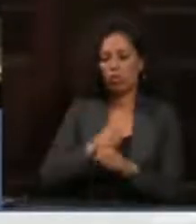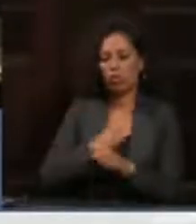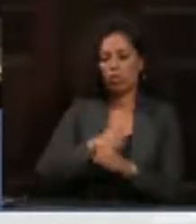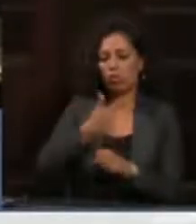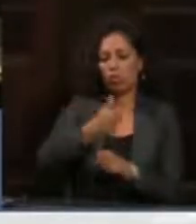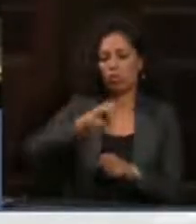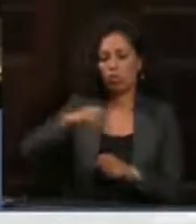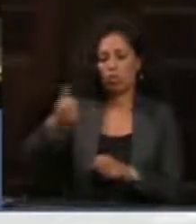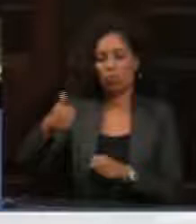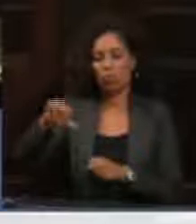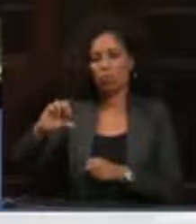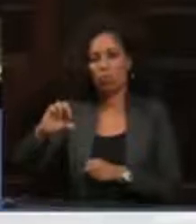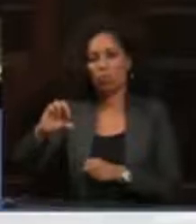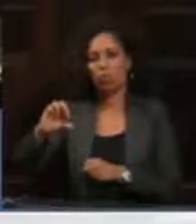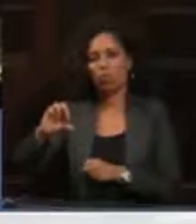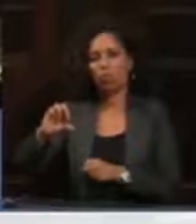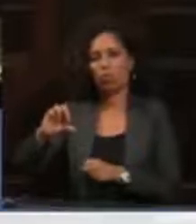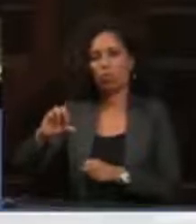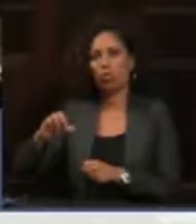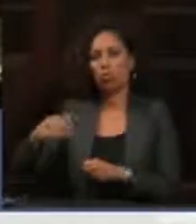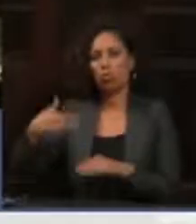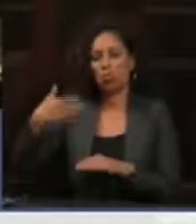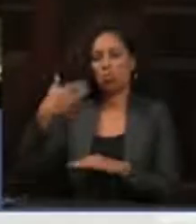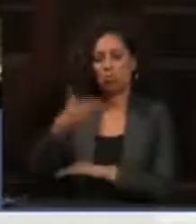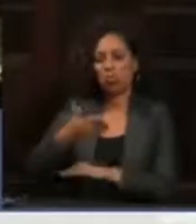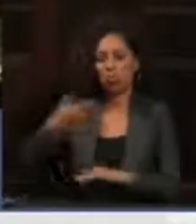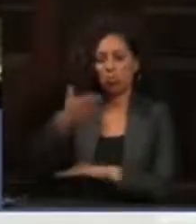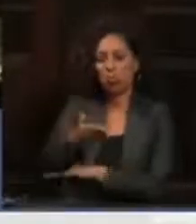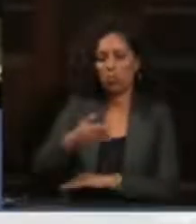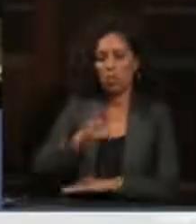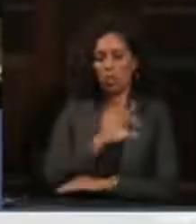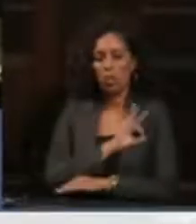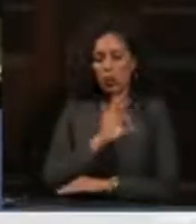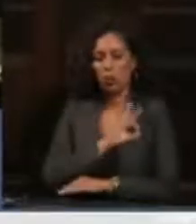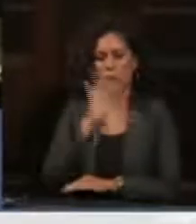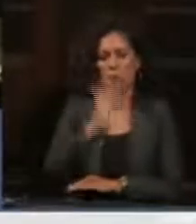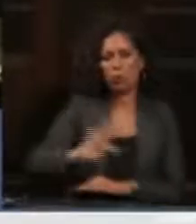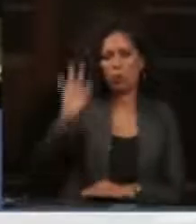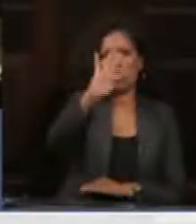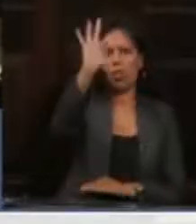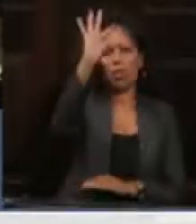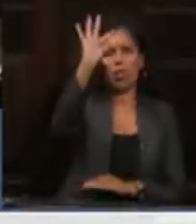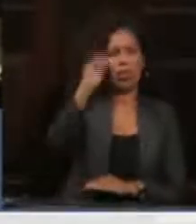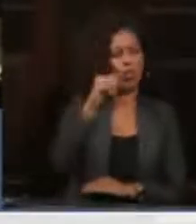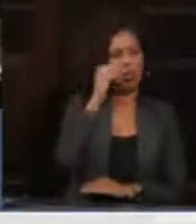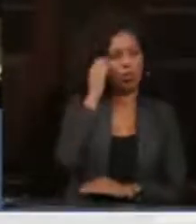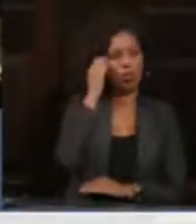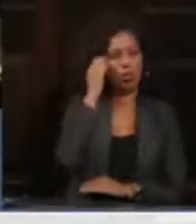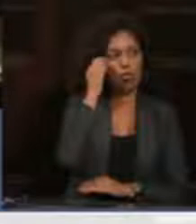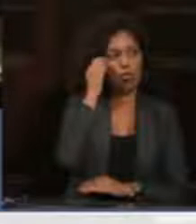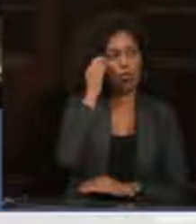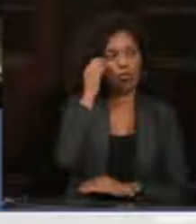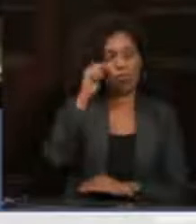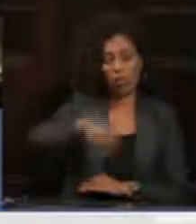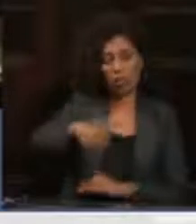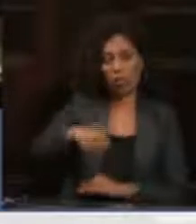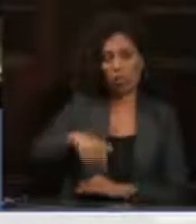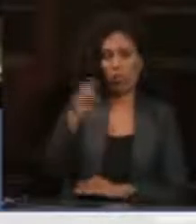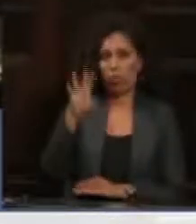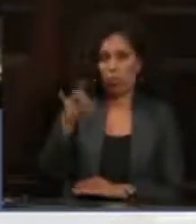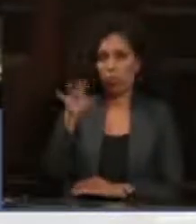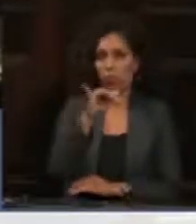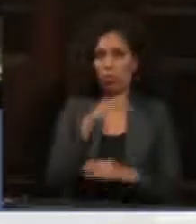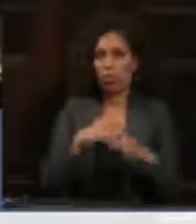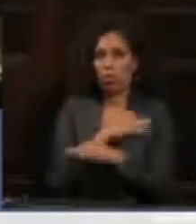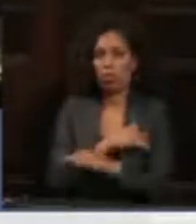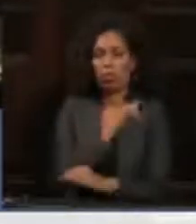2019, as incursões policiais nas favelas, só aqui da capital, do município do